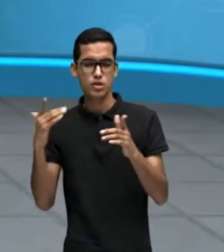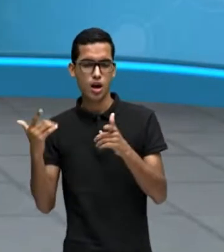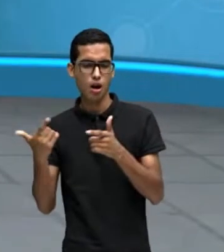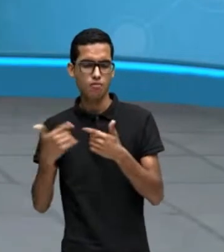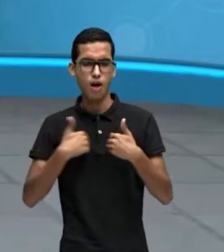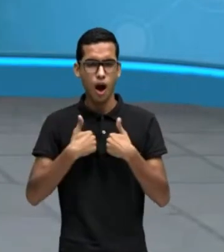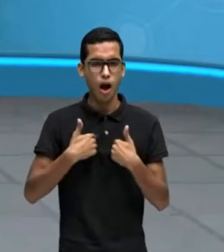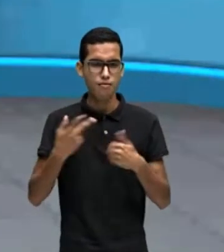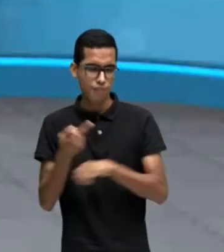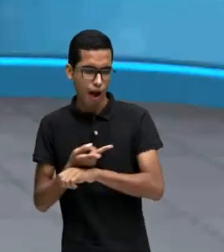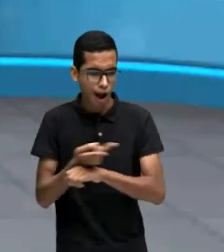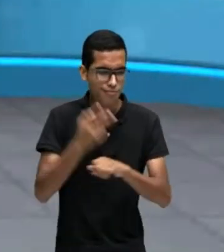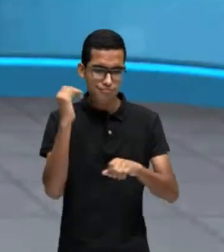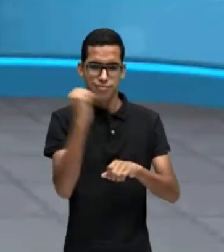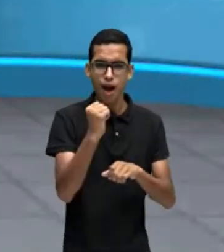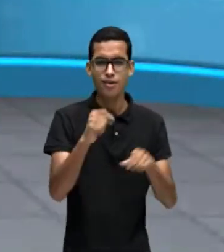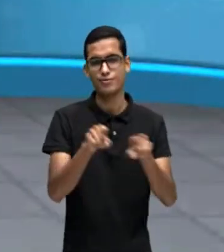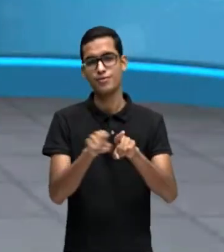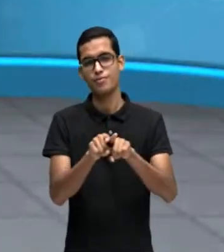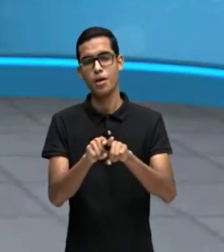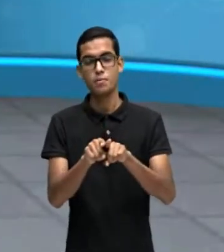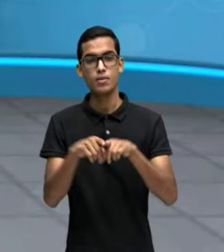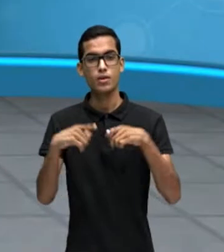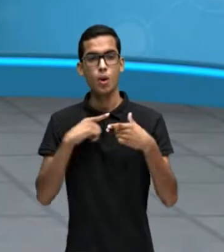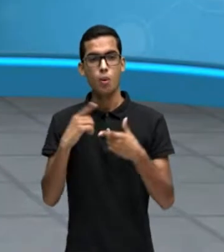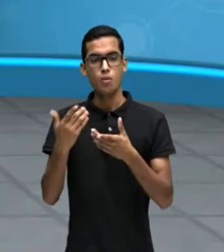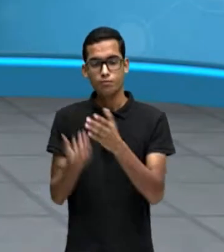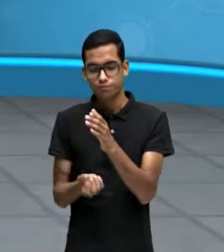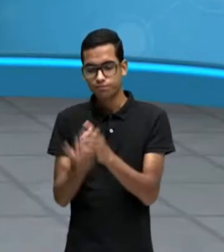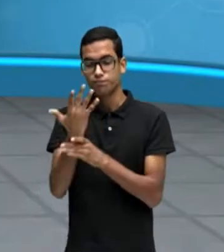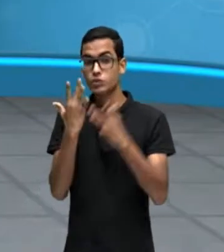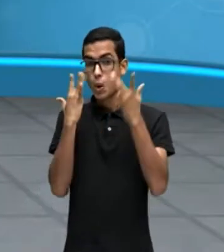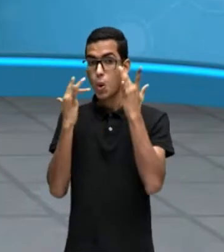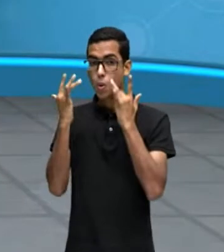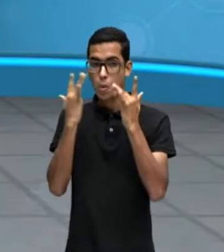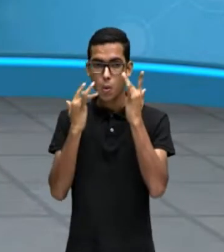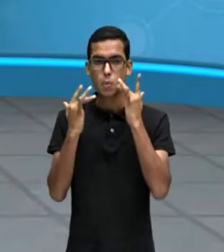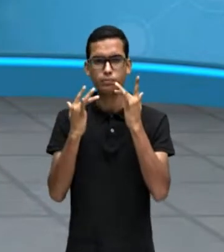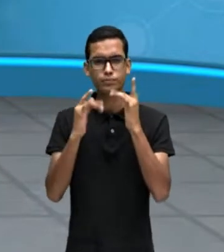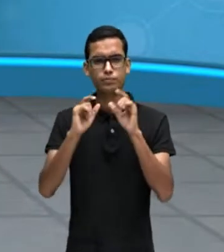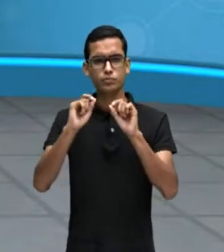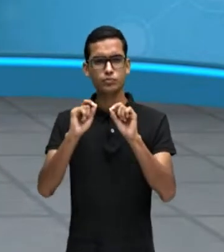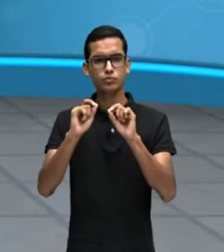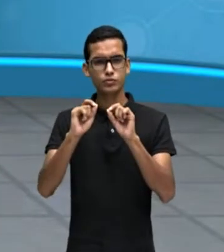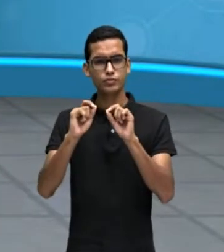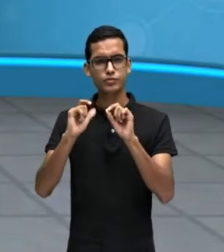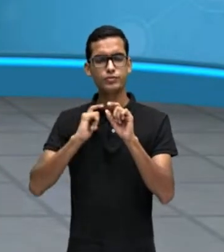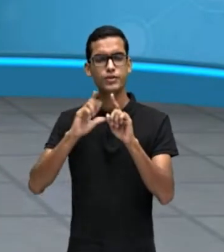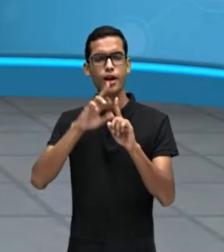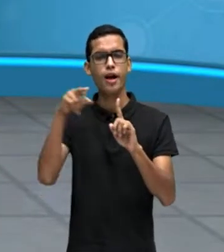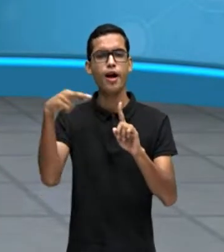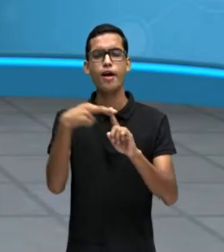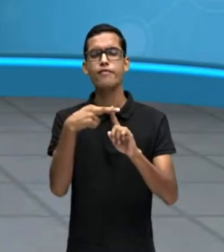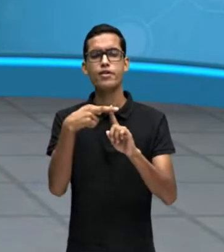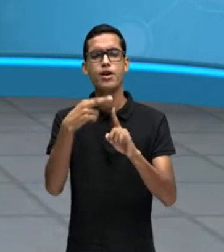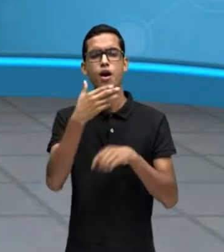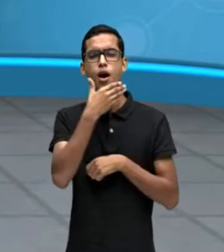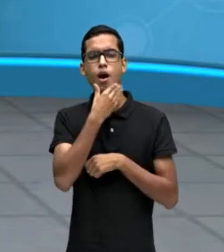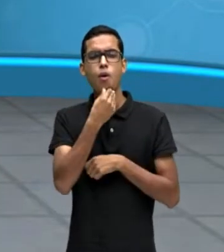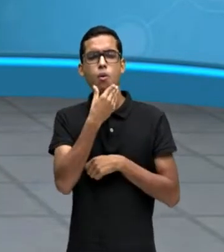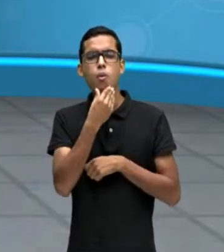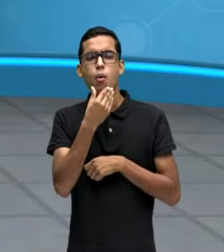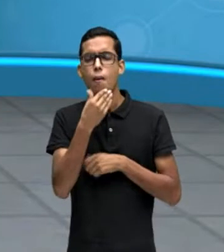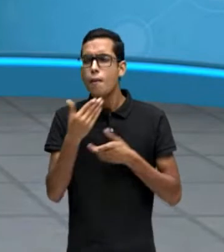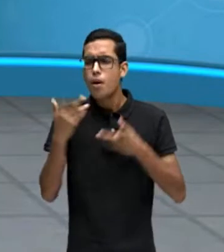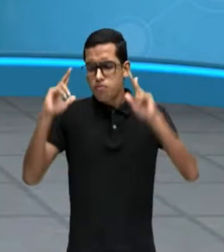a origem do teatro. Então, a origem do teatro remonta ao homem primitivo e a todas as suas